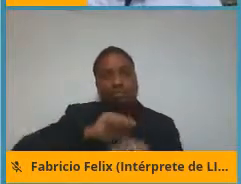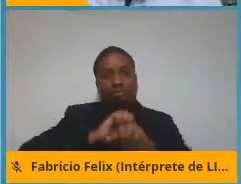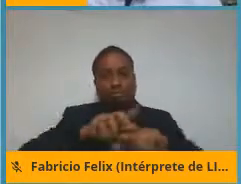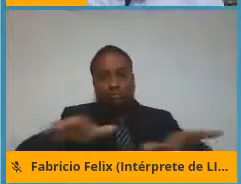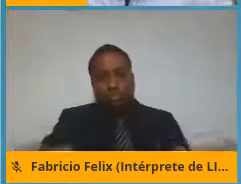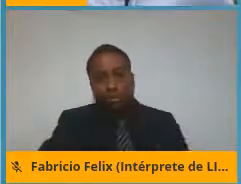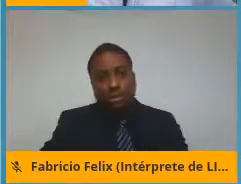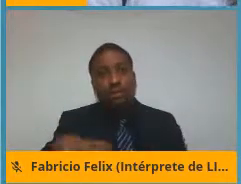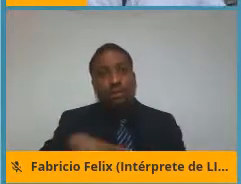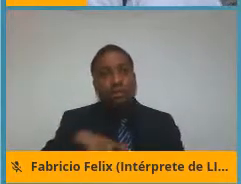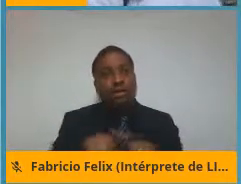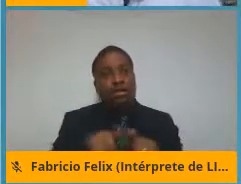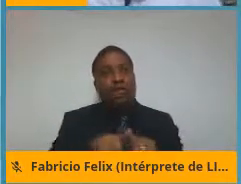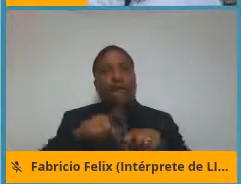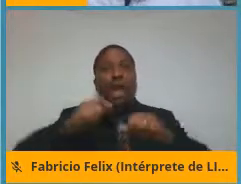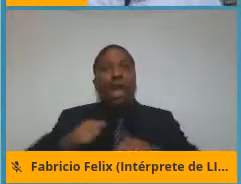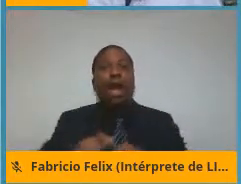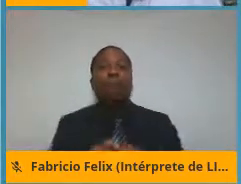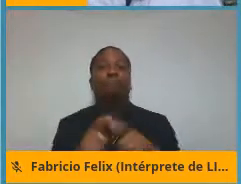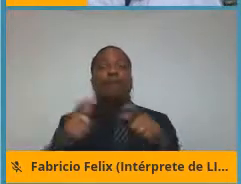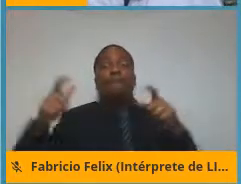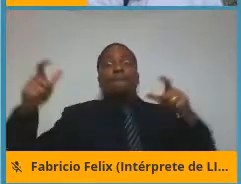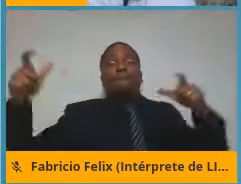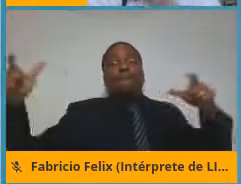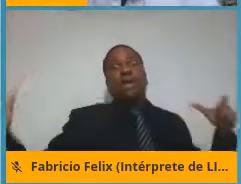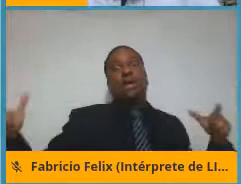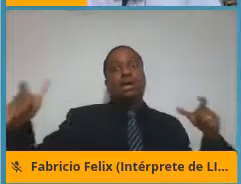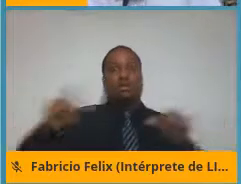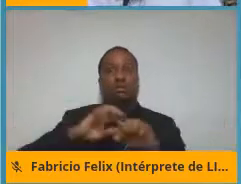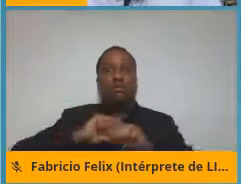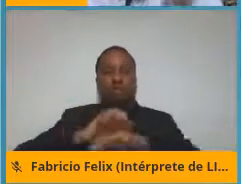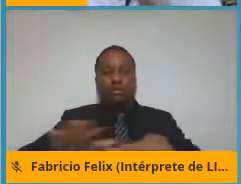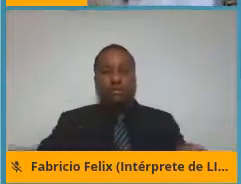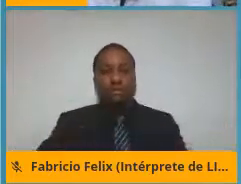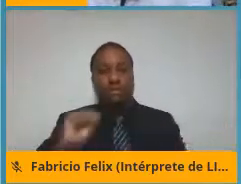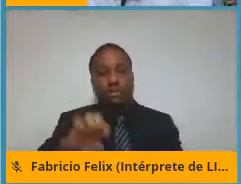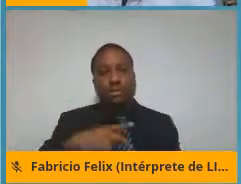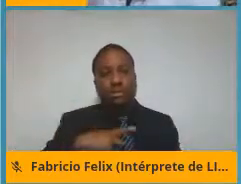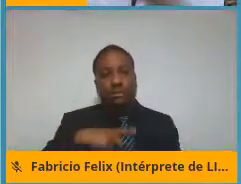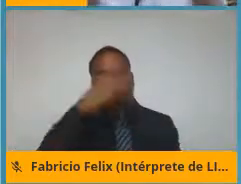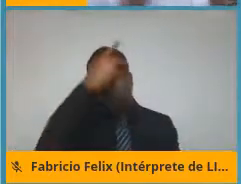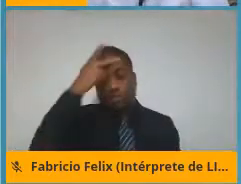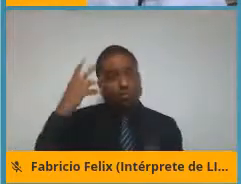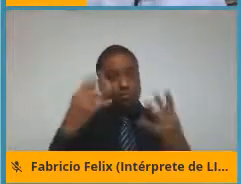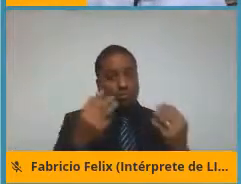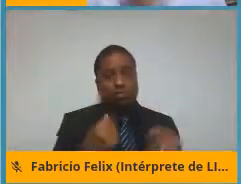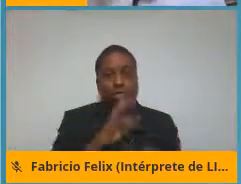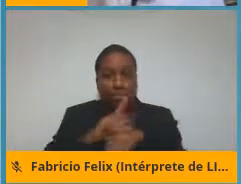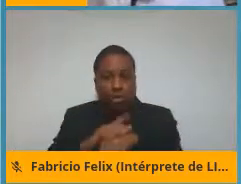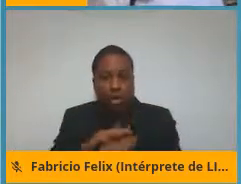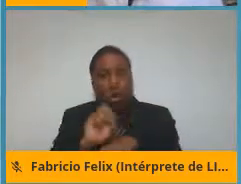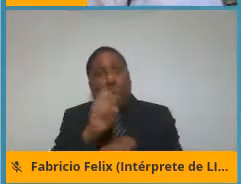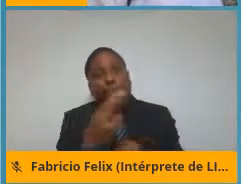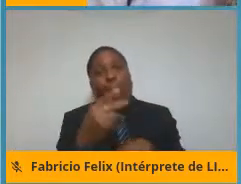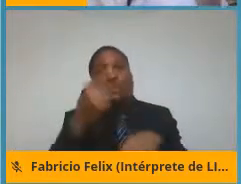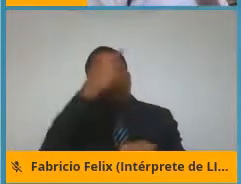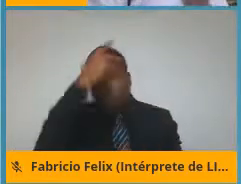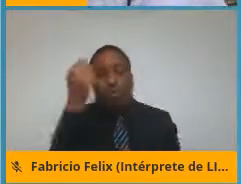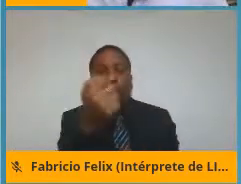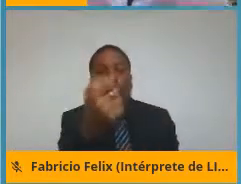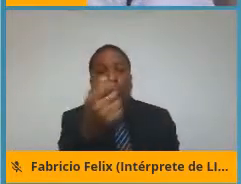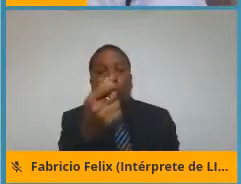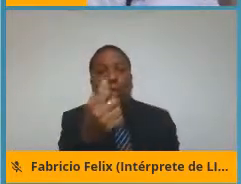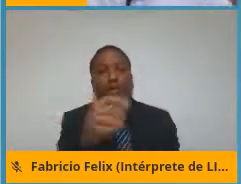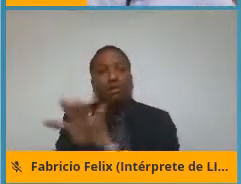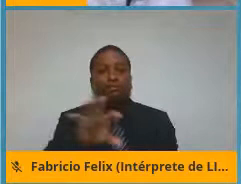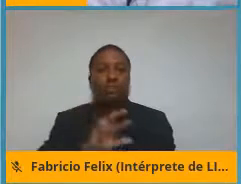baixa, a gente tem que olhar para o tamanho da epidemia. Se a gente tem muita gente infecciosa ou pouca gente infecciosa. Porque